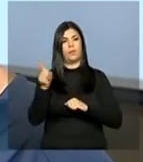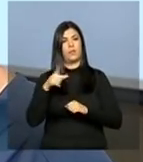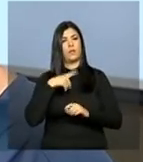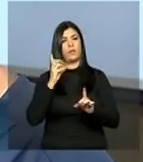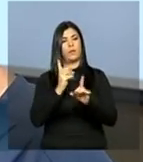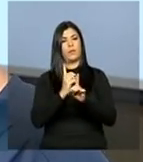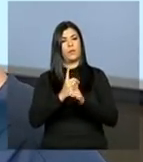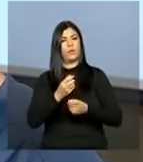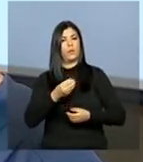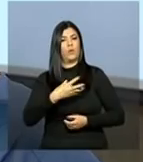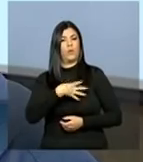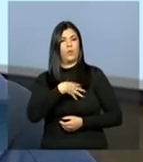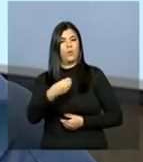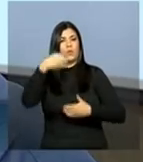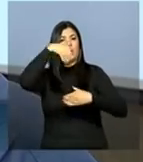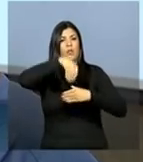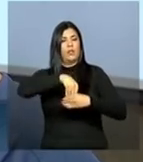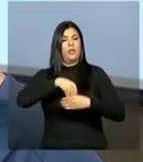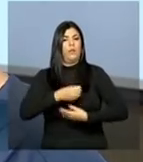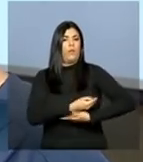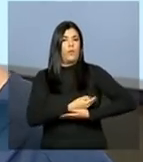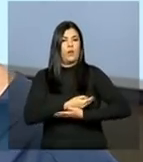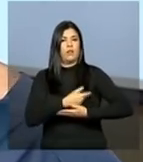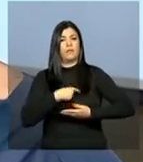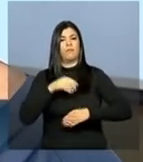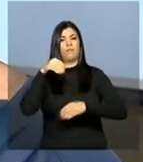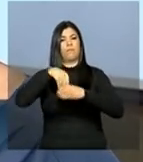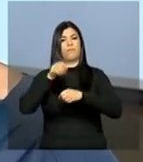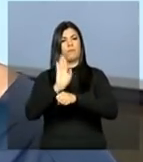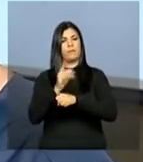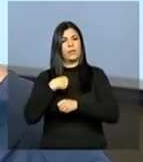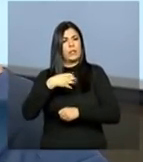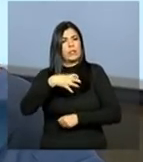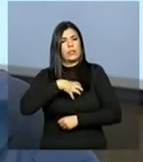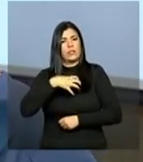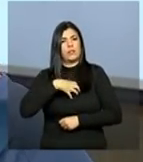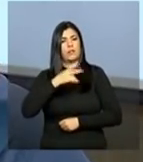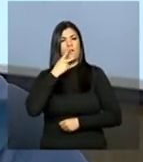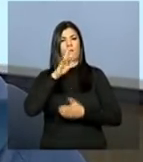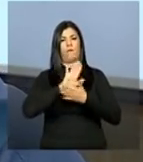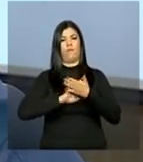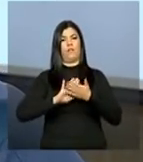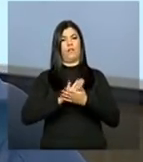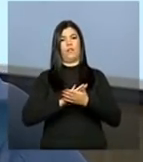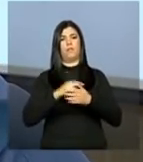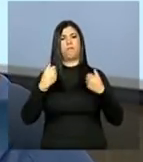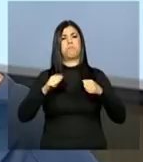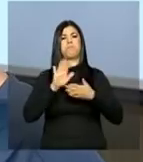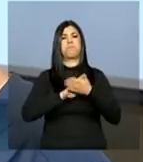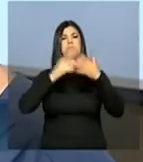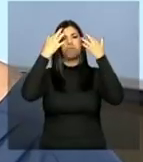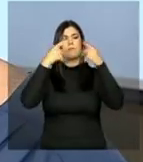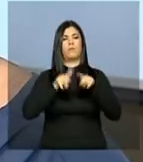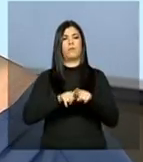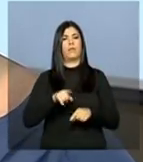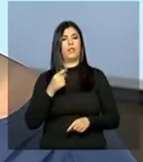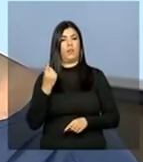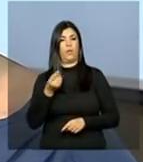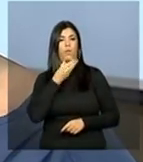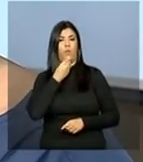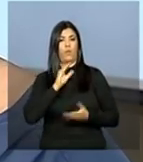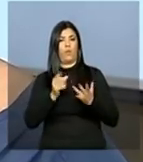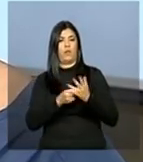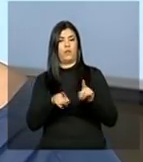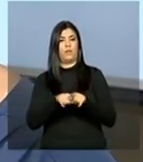com filho no colo dentro de um táxi e a gente tinha a sensação tanto ele a gente não falou sobre isso mas não precisava ter falado tanto ele como